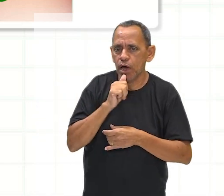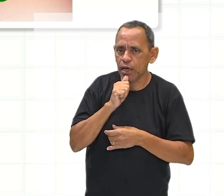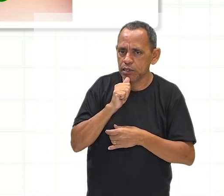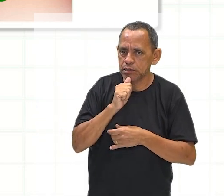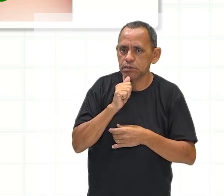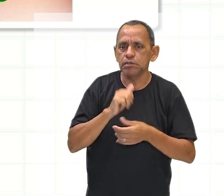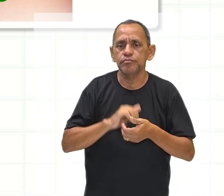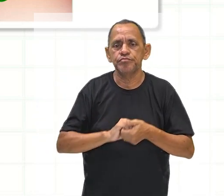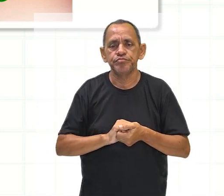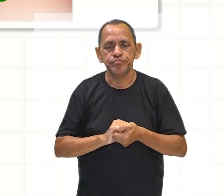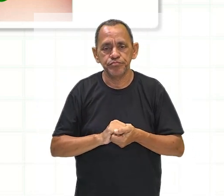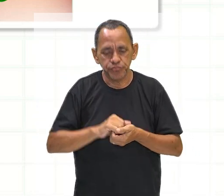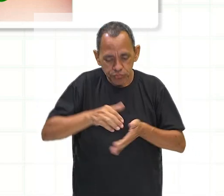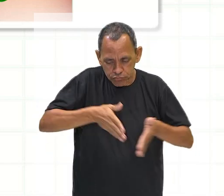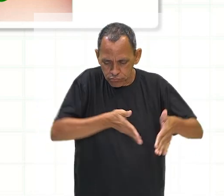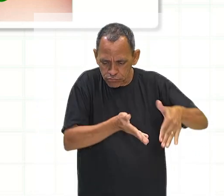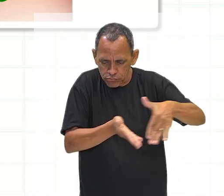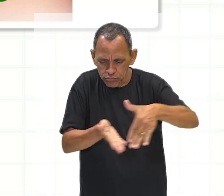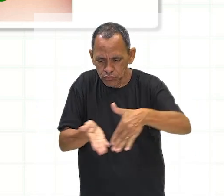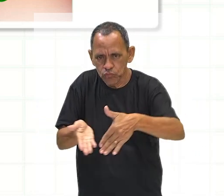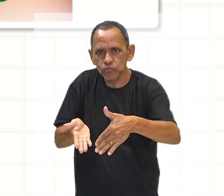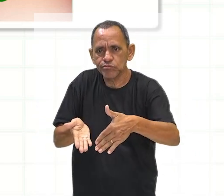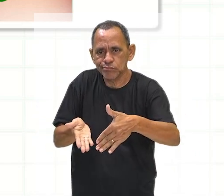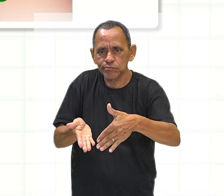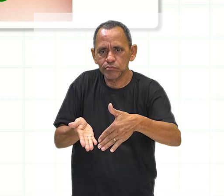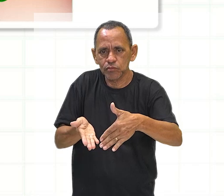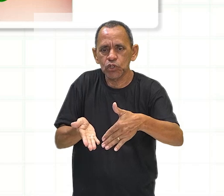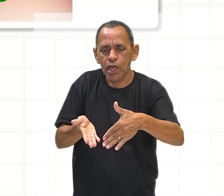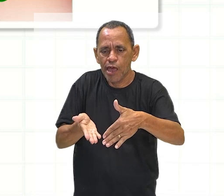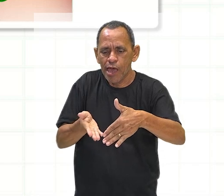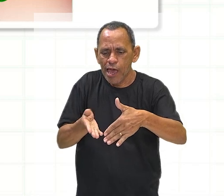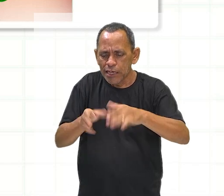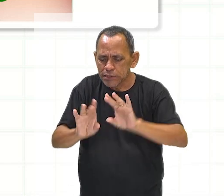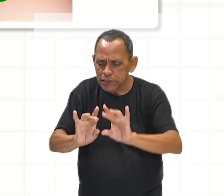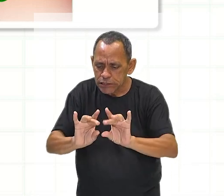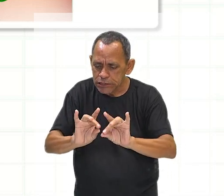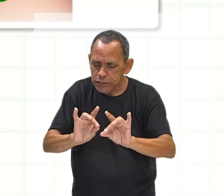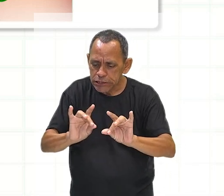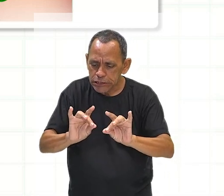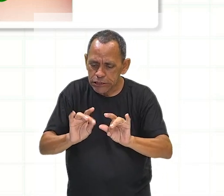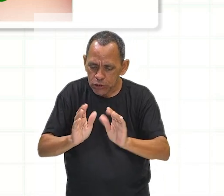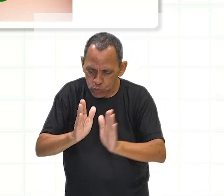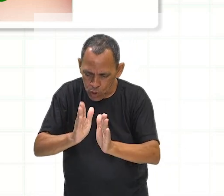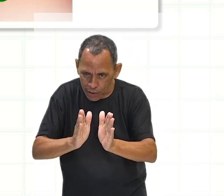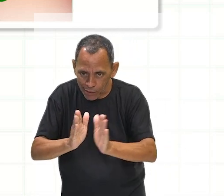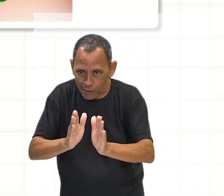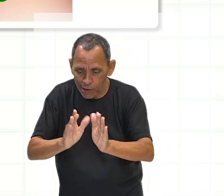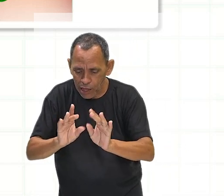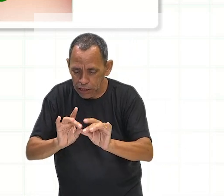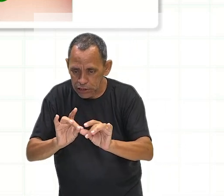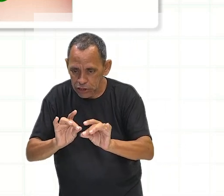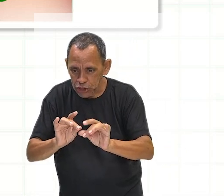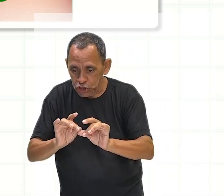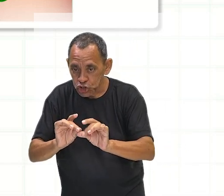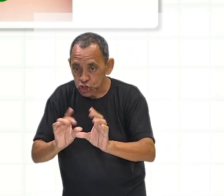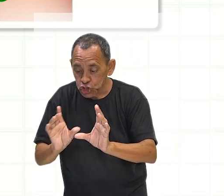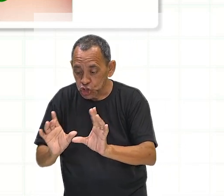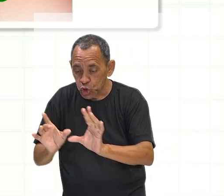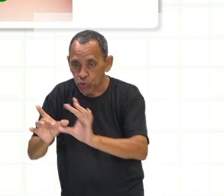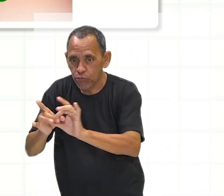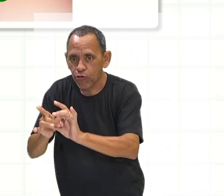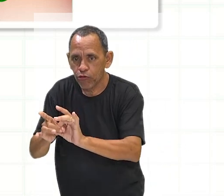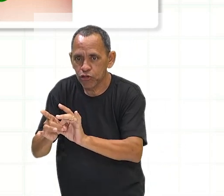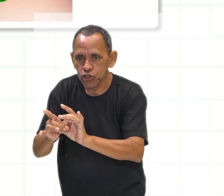passa por aí, ele vai receber o líquido seminal. Esse líquido seminal, ele se une aos espermatozoides